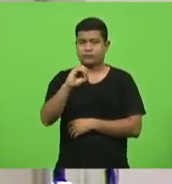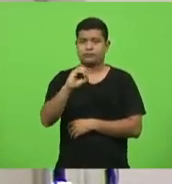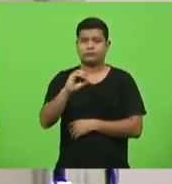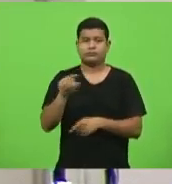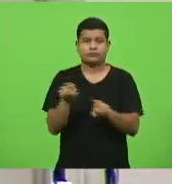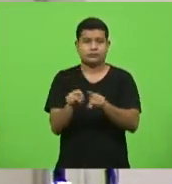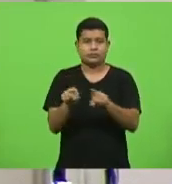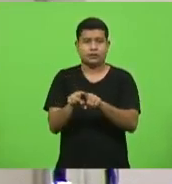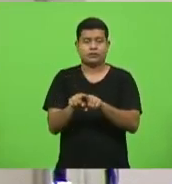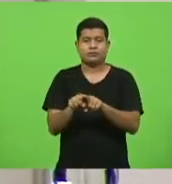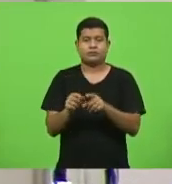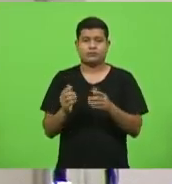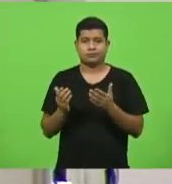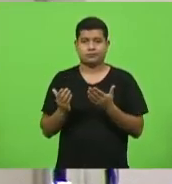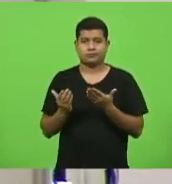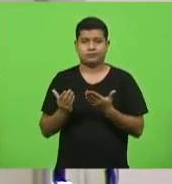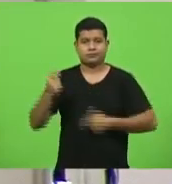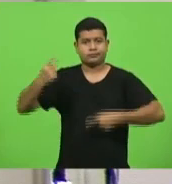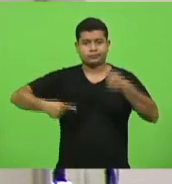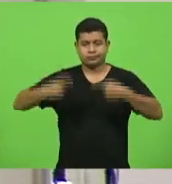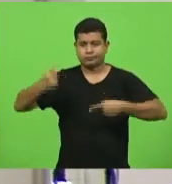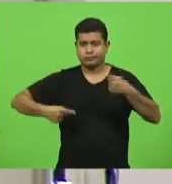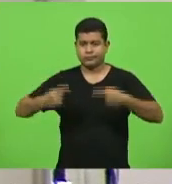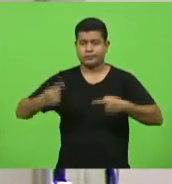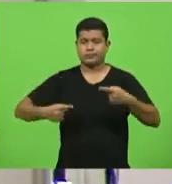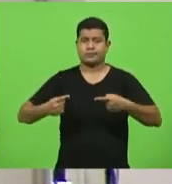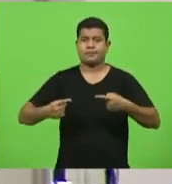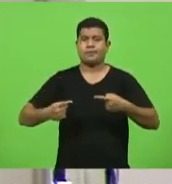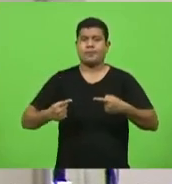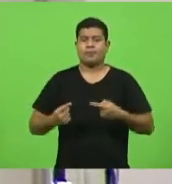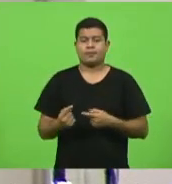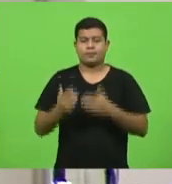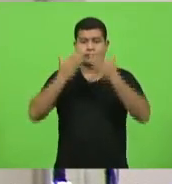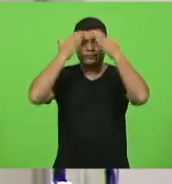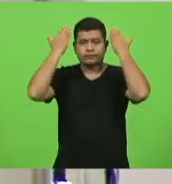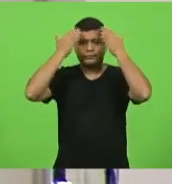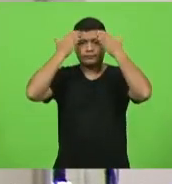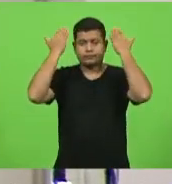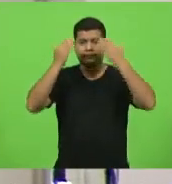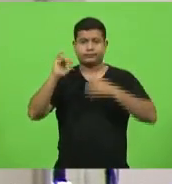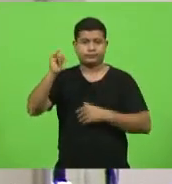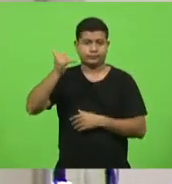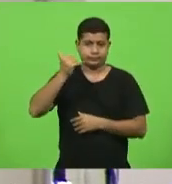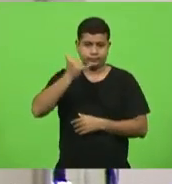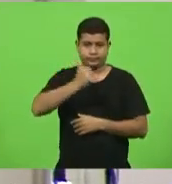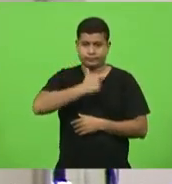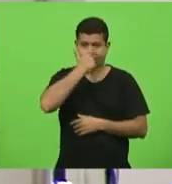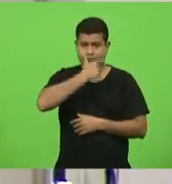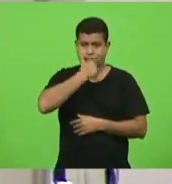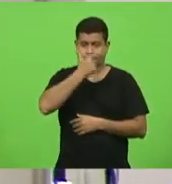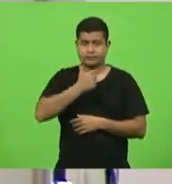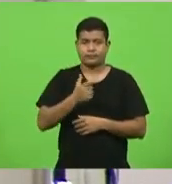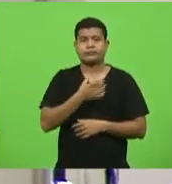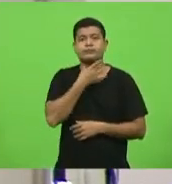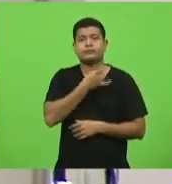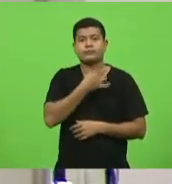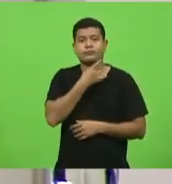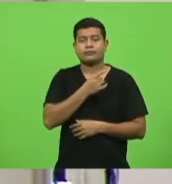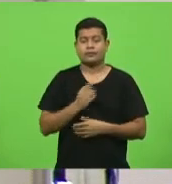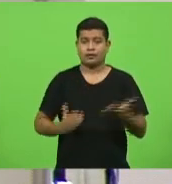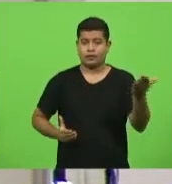discutido pelos senhores deputados José Milton Schaefer, Jerry Comper e Valdir Cobalquini, foi